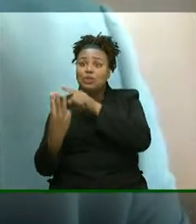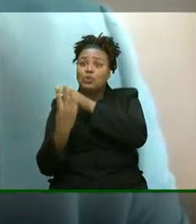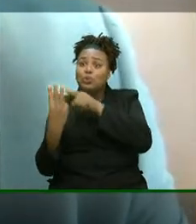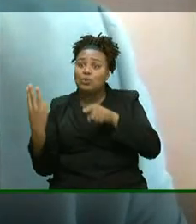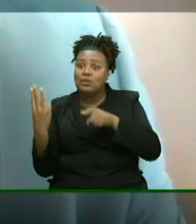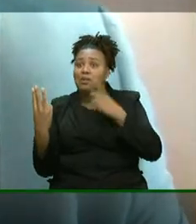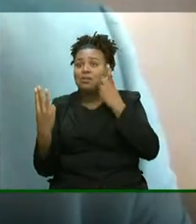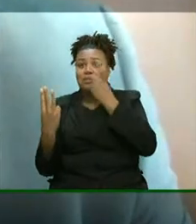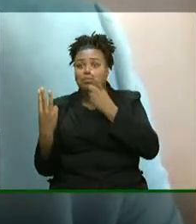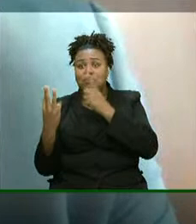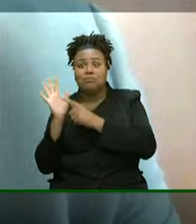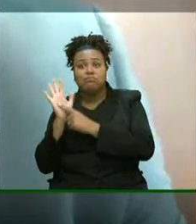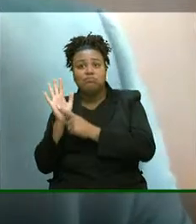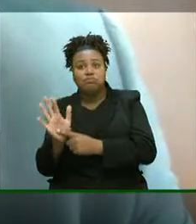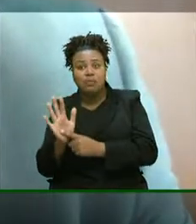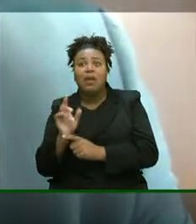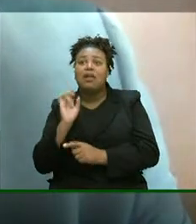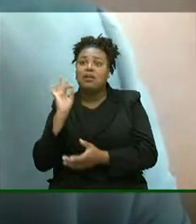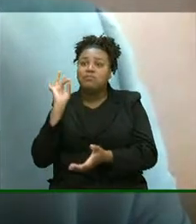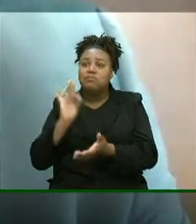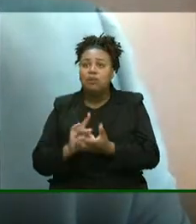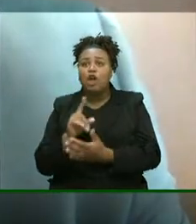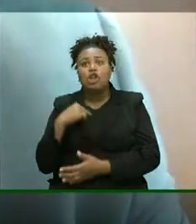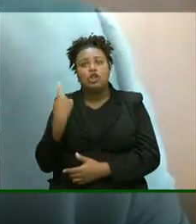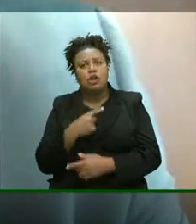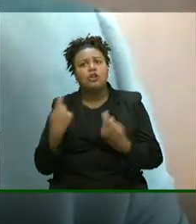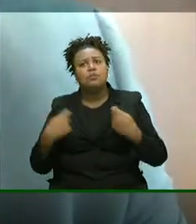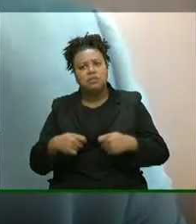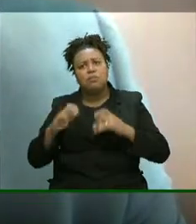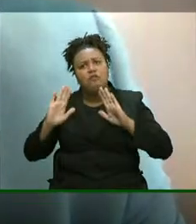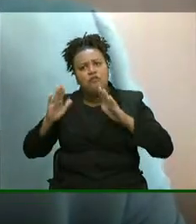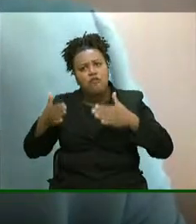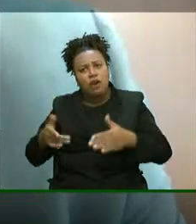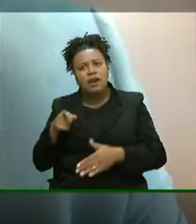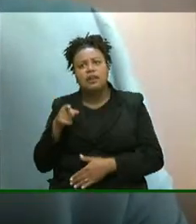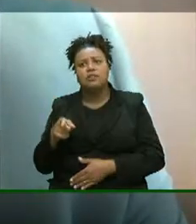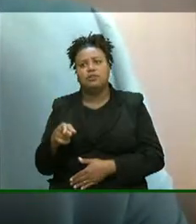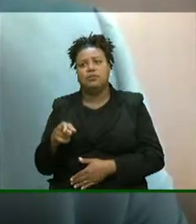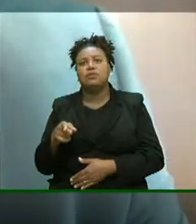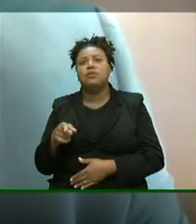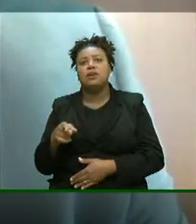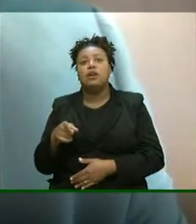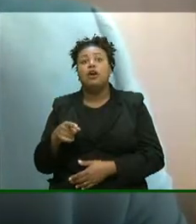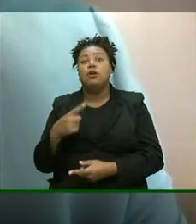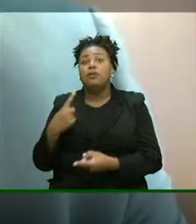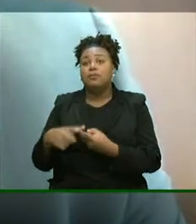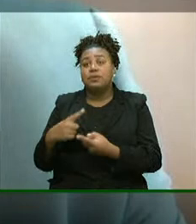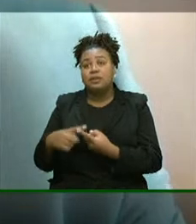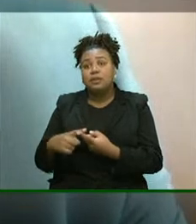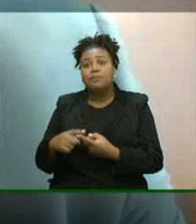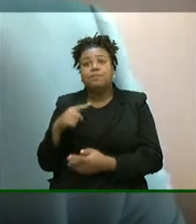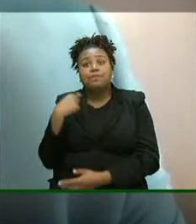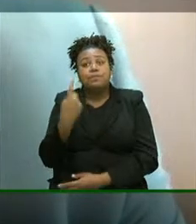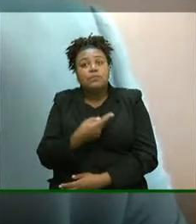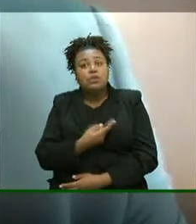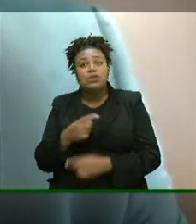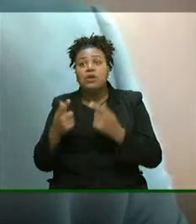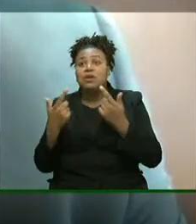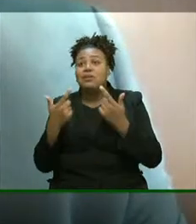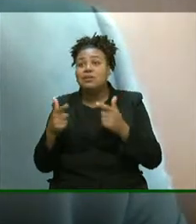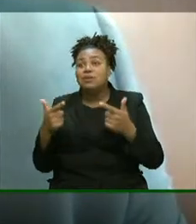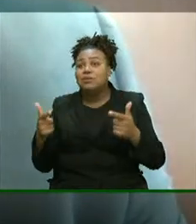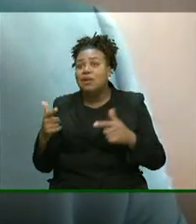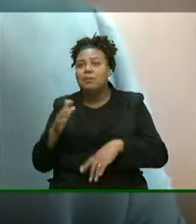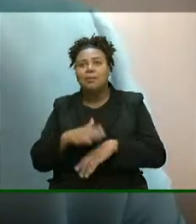deputados apresentaram e que, de fato, nós devemos nos debruçar sobre isto. Afinal, nós não temos